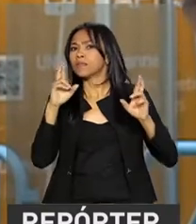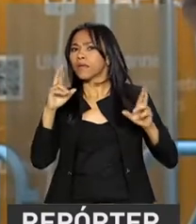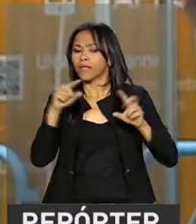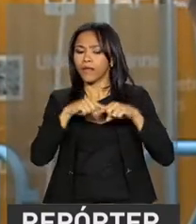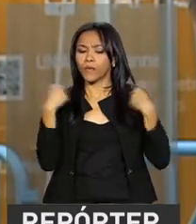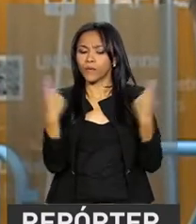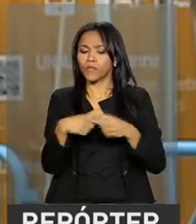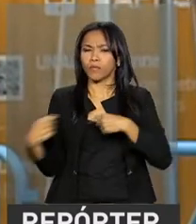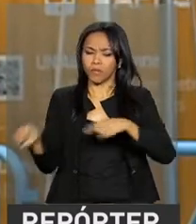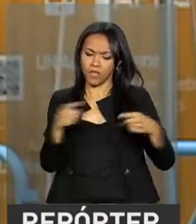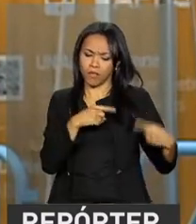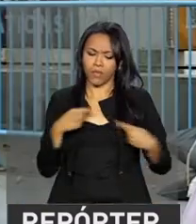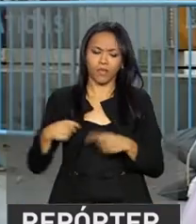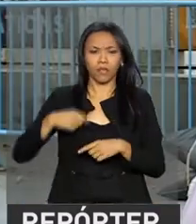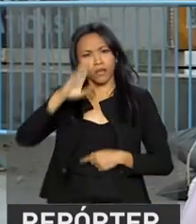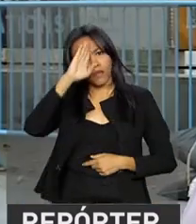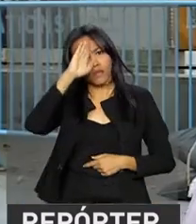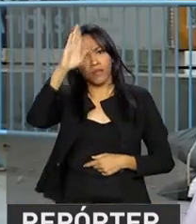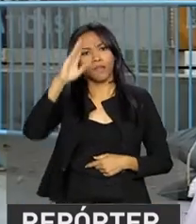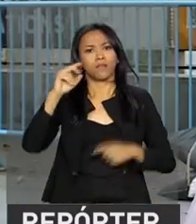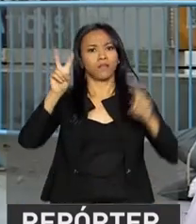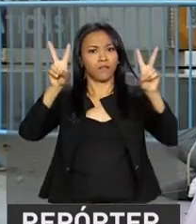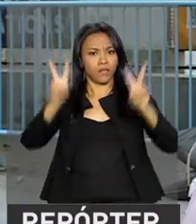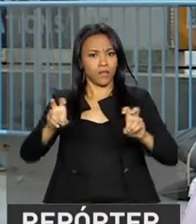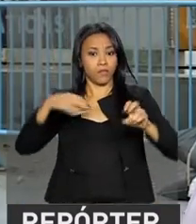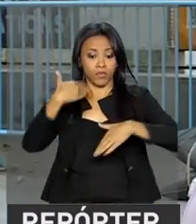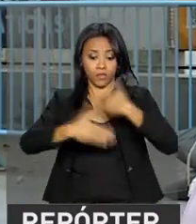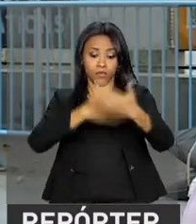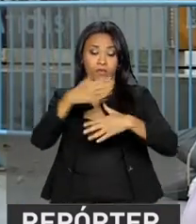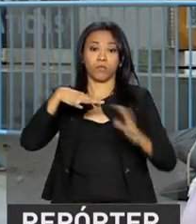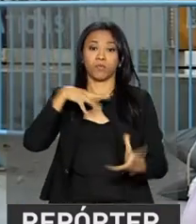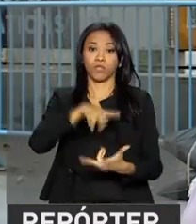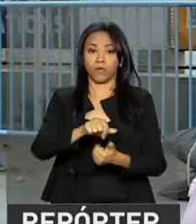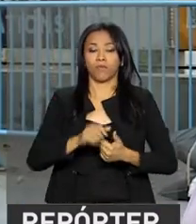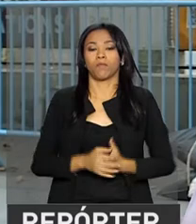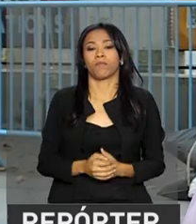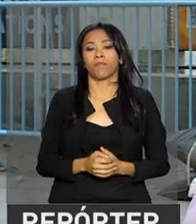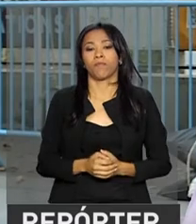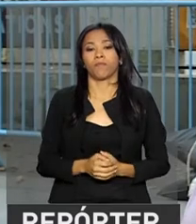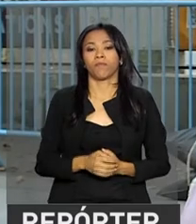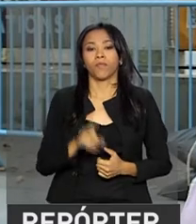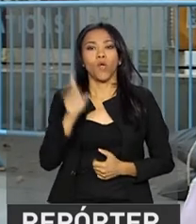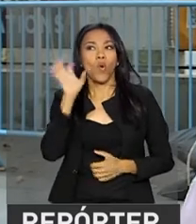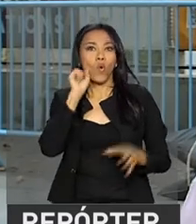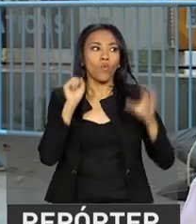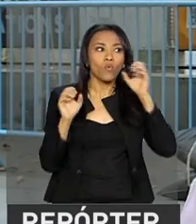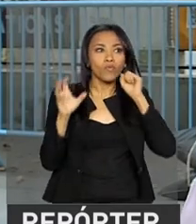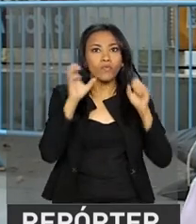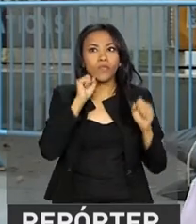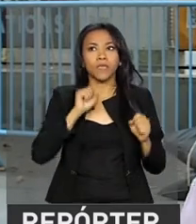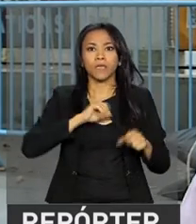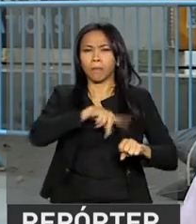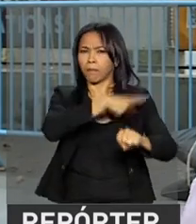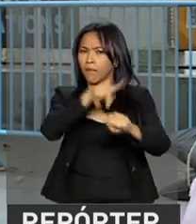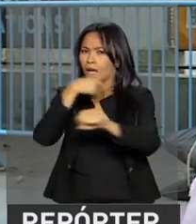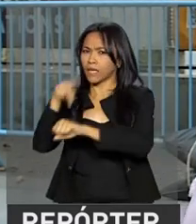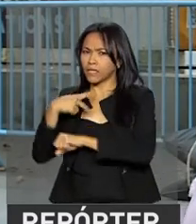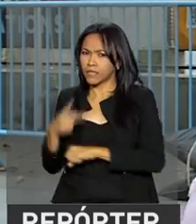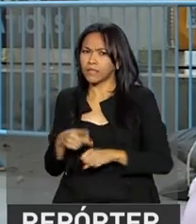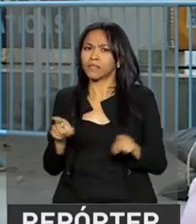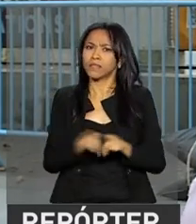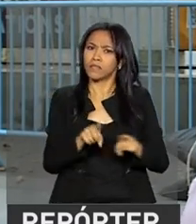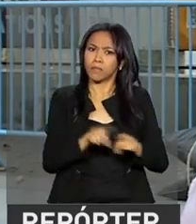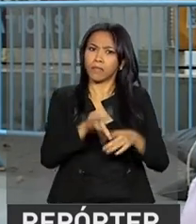poder debater temas centrais para o desenvolvimento mundial. Escutar todos os países e, sobretudo, os